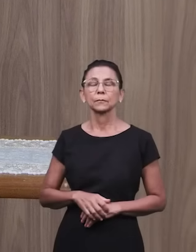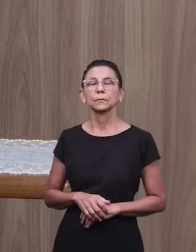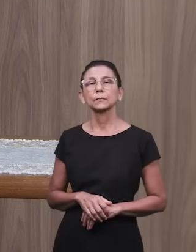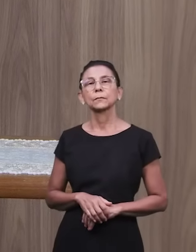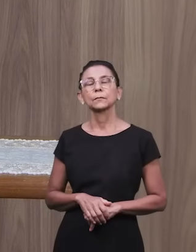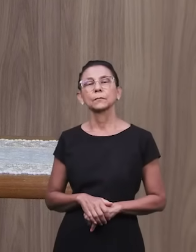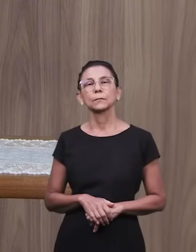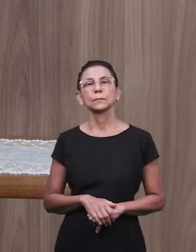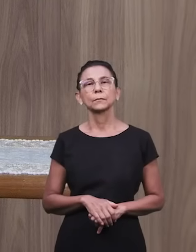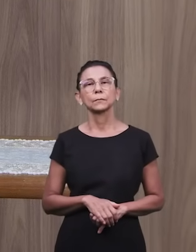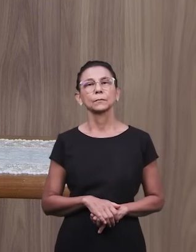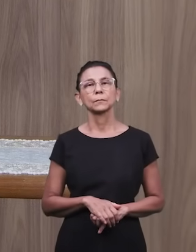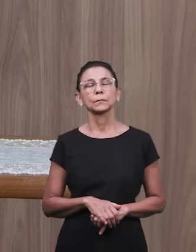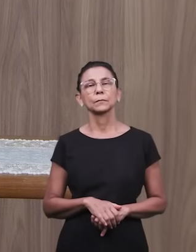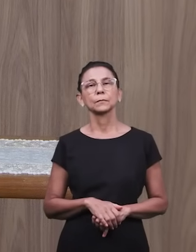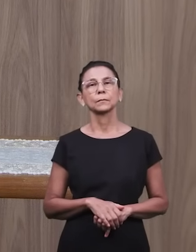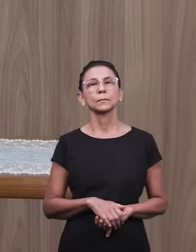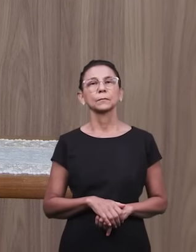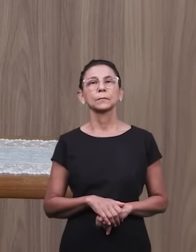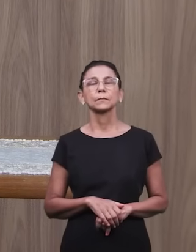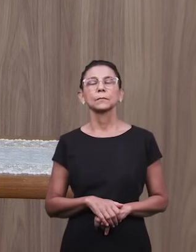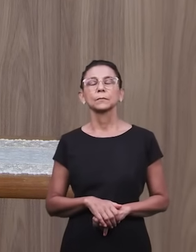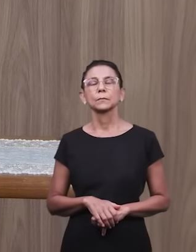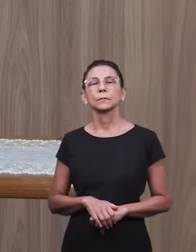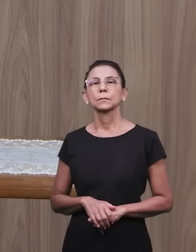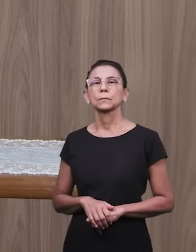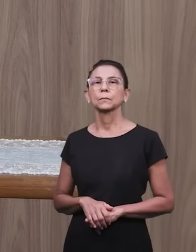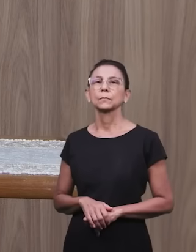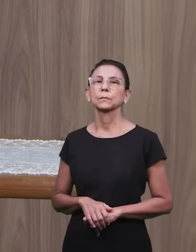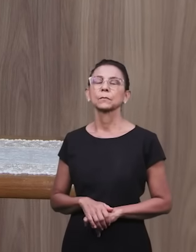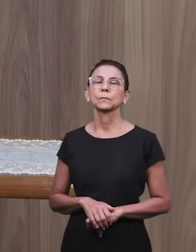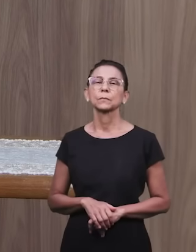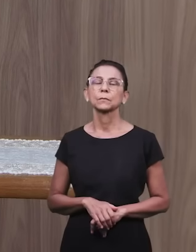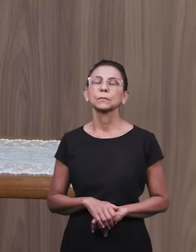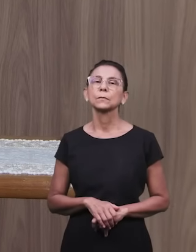Você vai observar aqui que